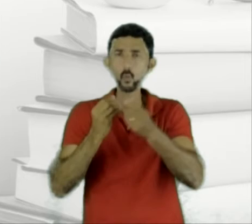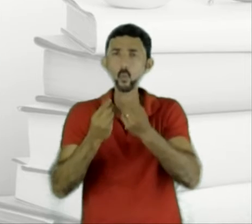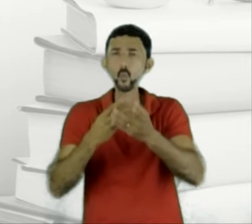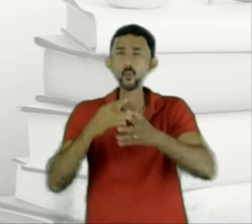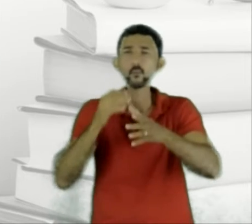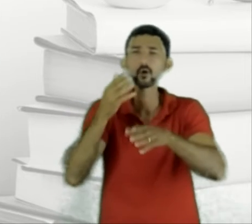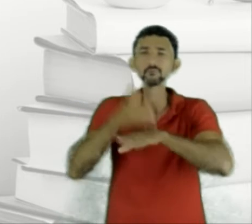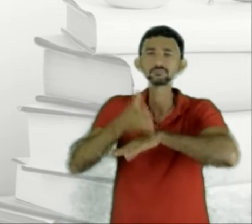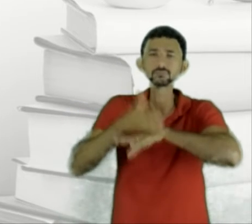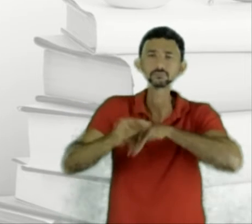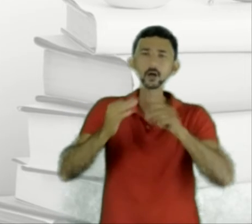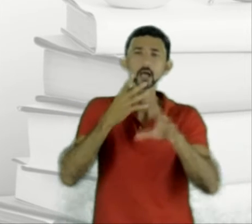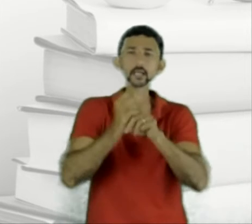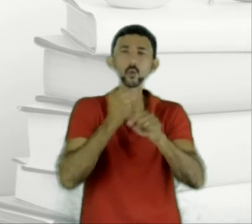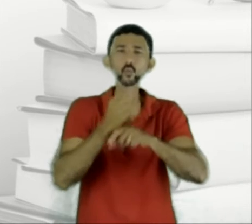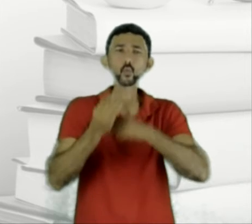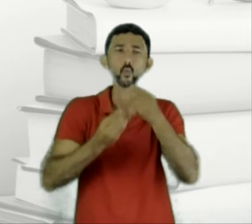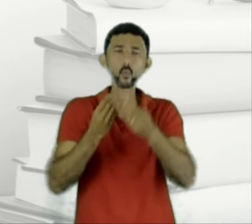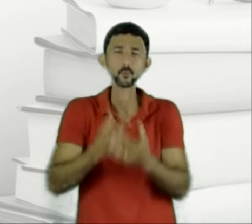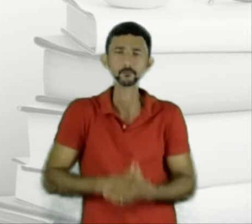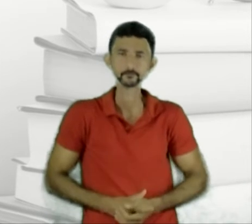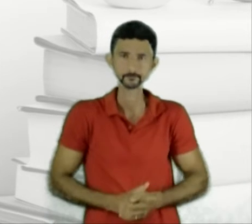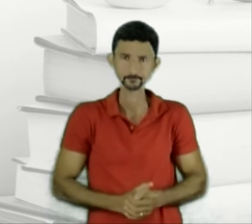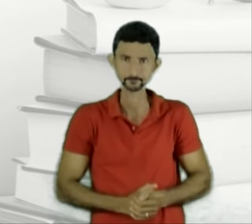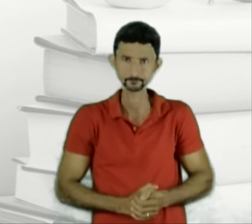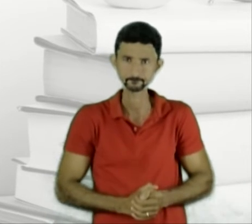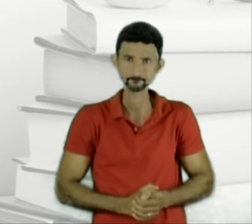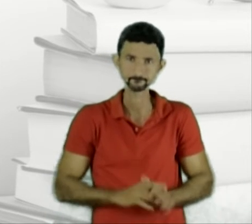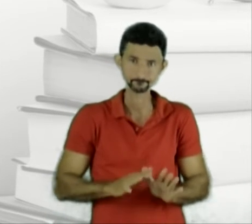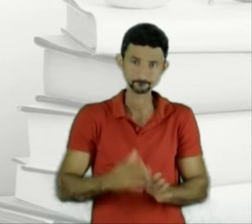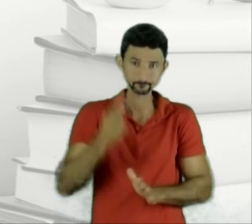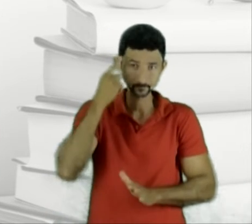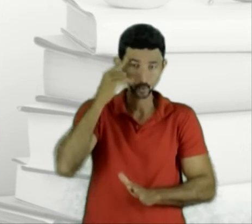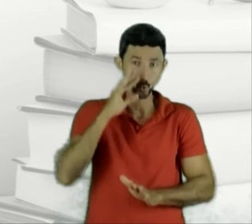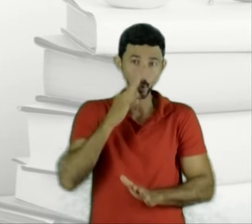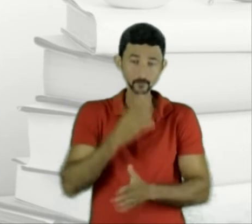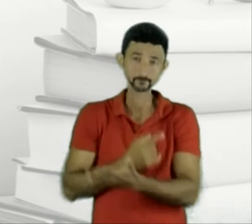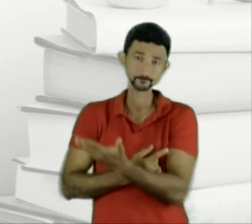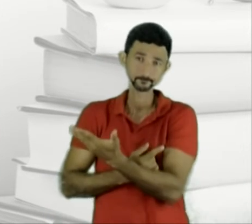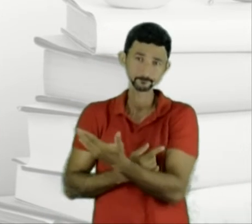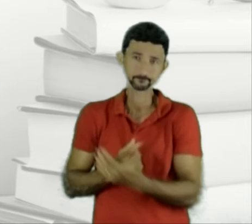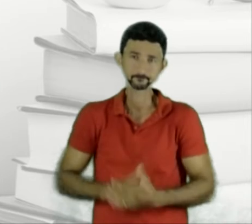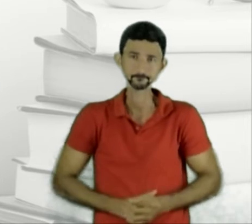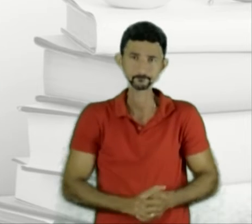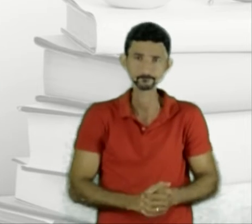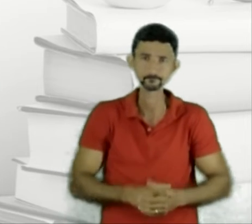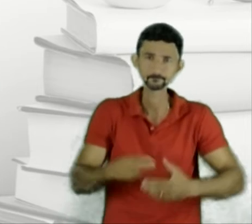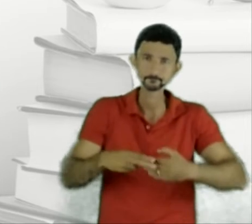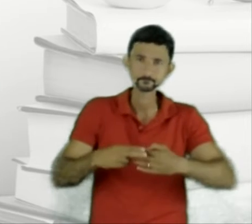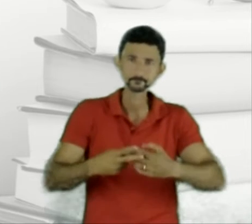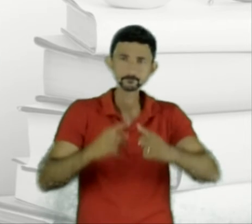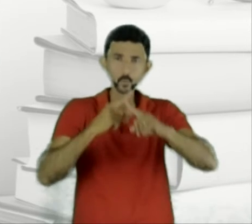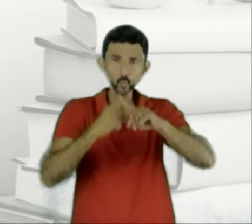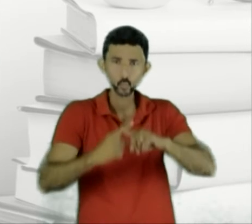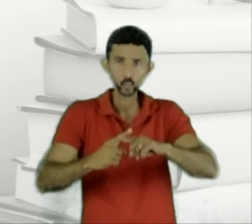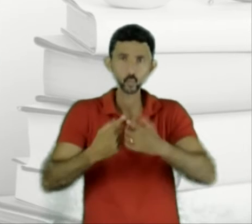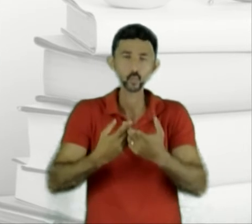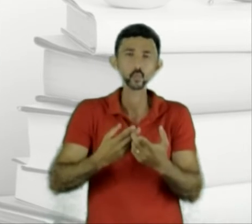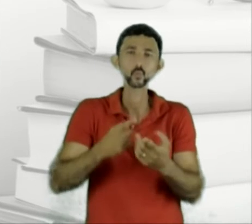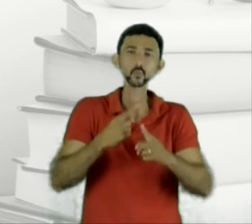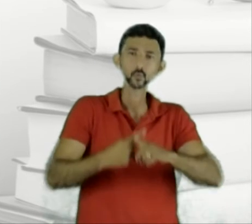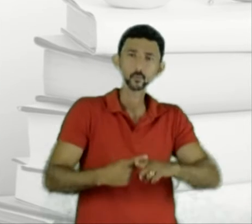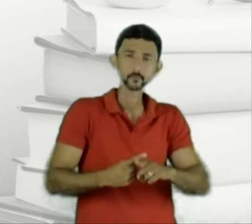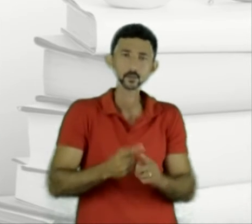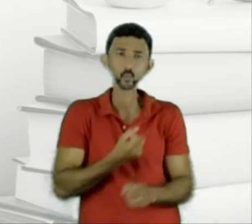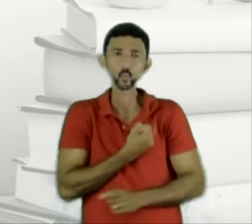eu vou efetuar isso daí? Eu, no caso, efetuo a multiplicação dos coeficientes